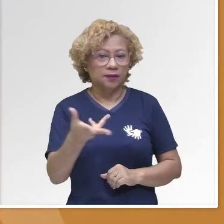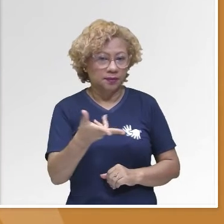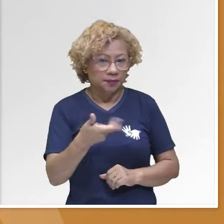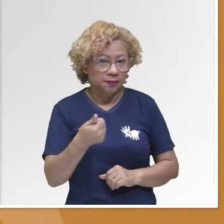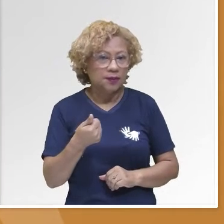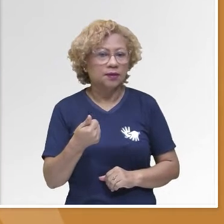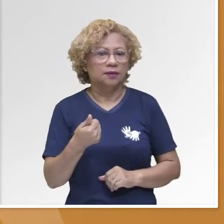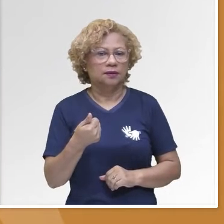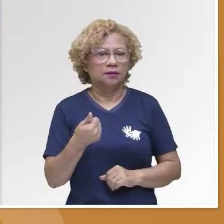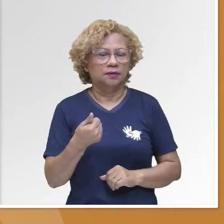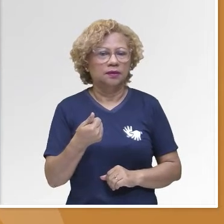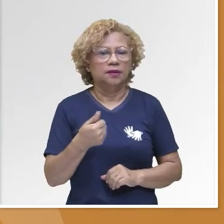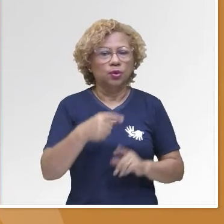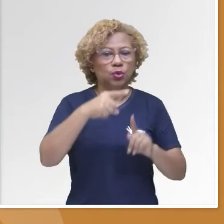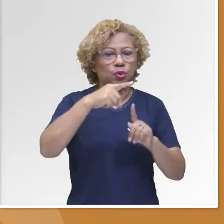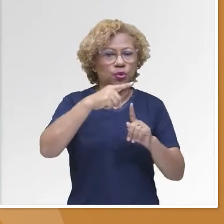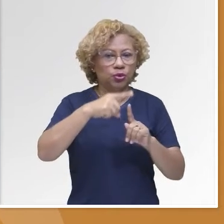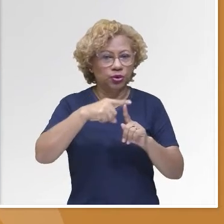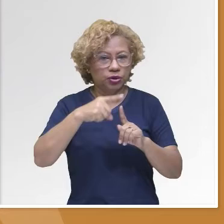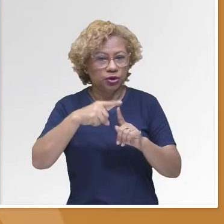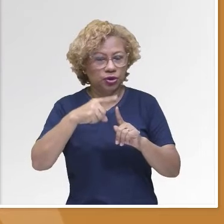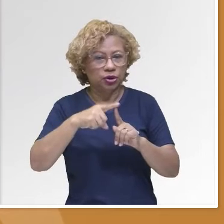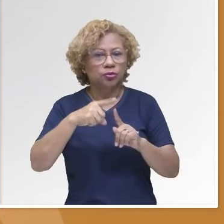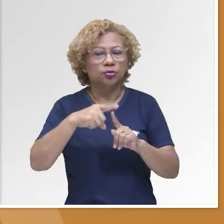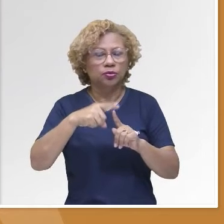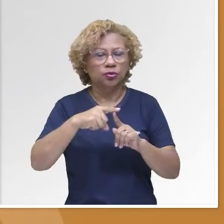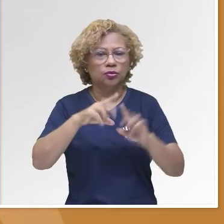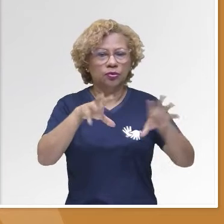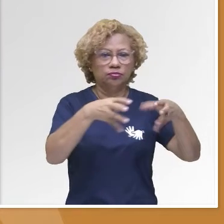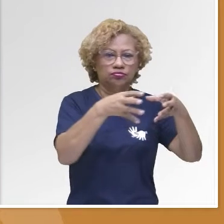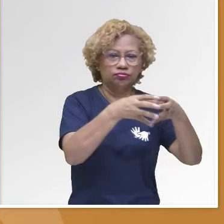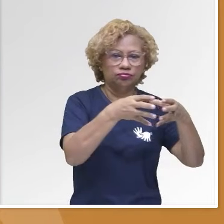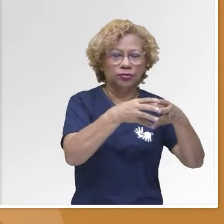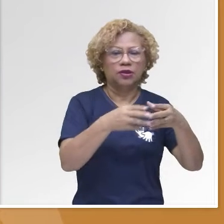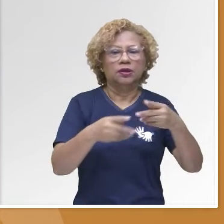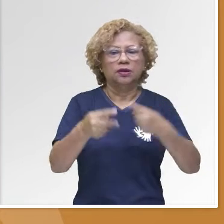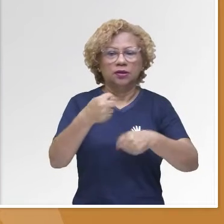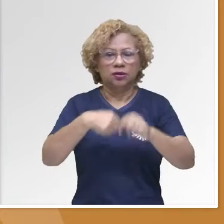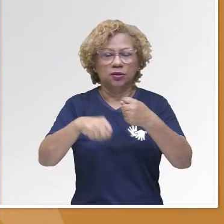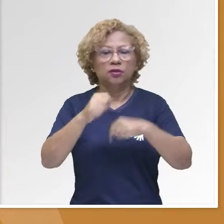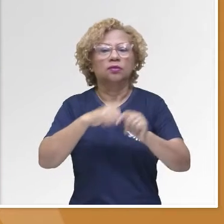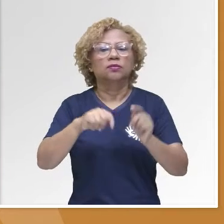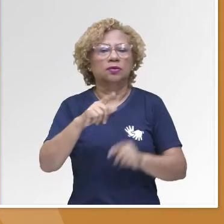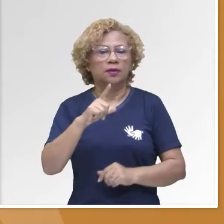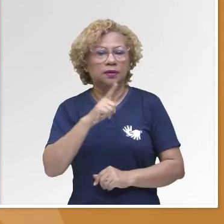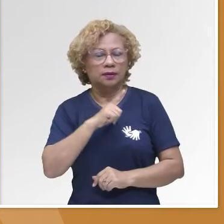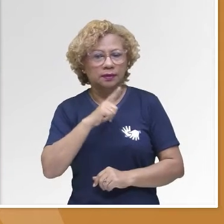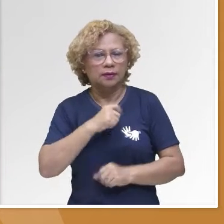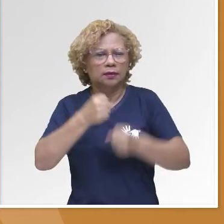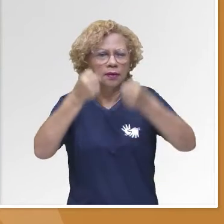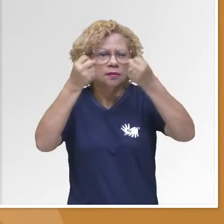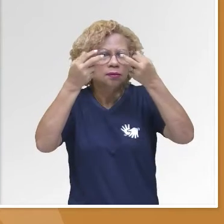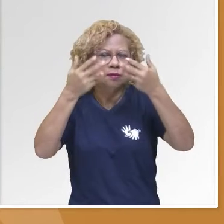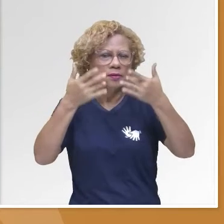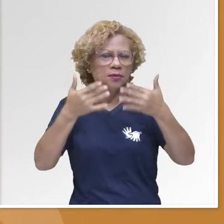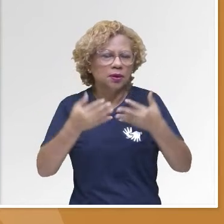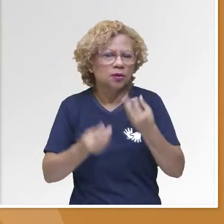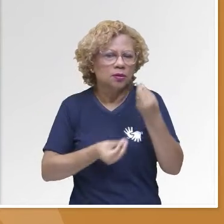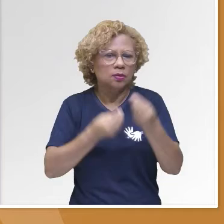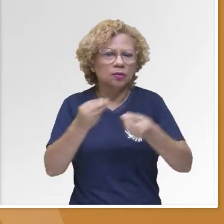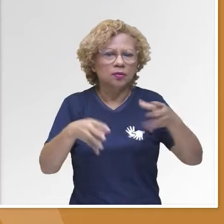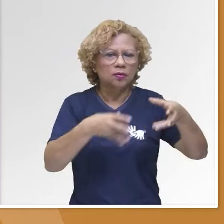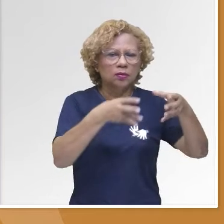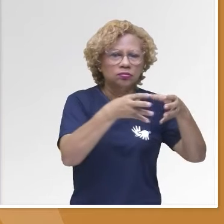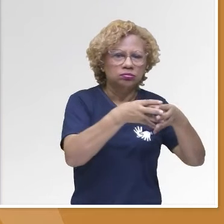Habilidades: identificar quais são os tipos de blocos econômicos existentes. Explicar como os blocos